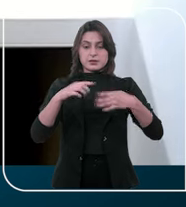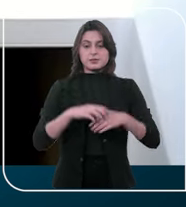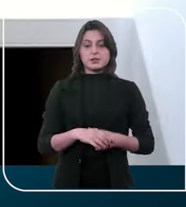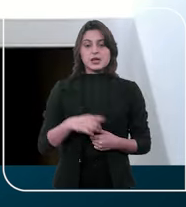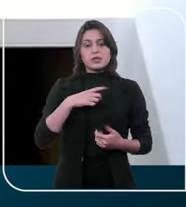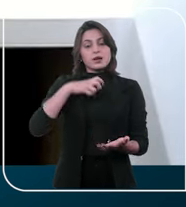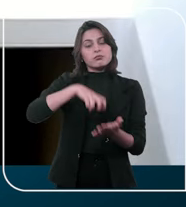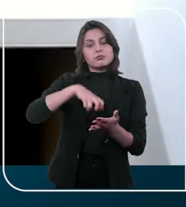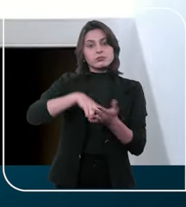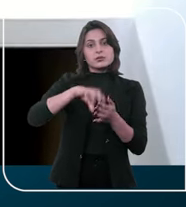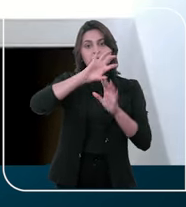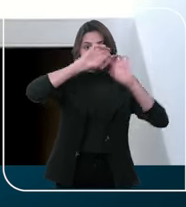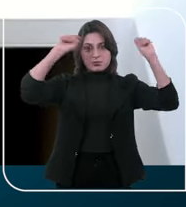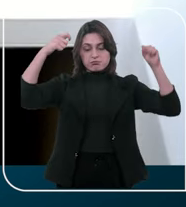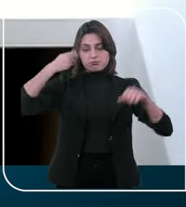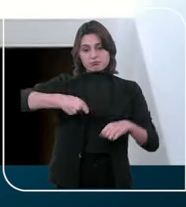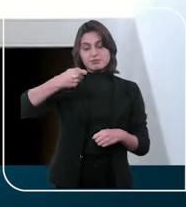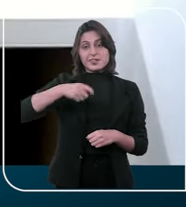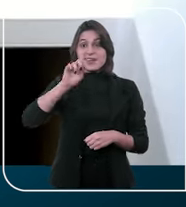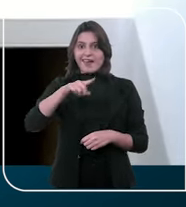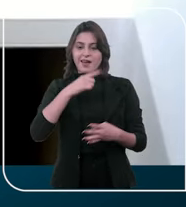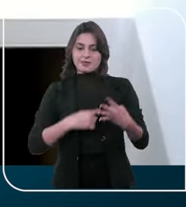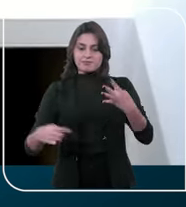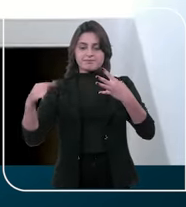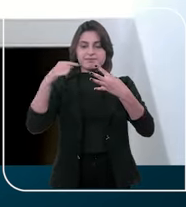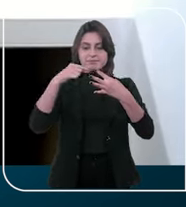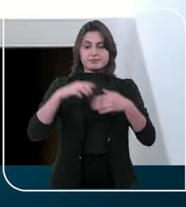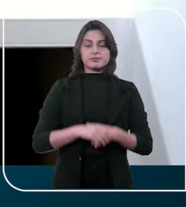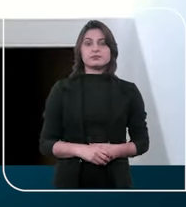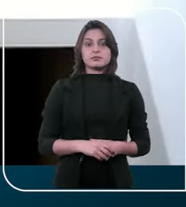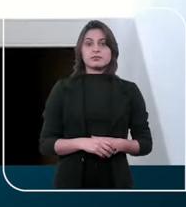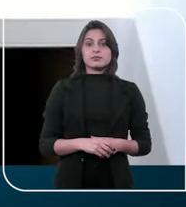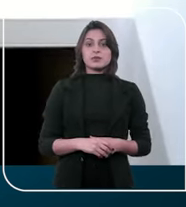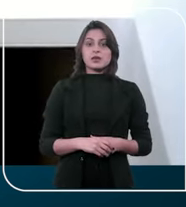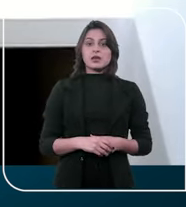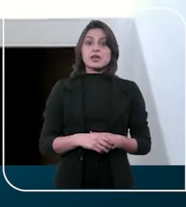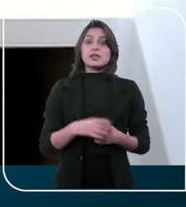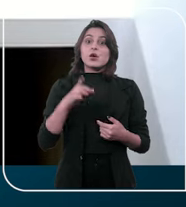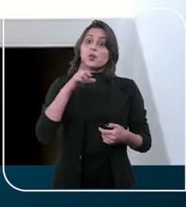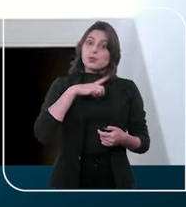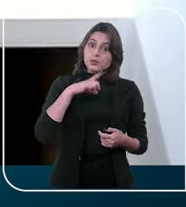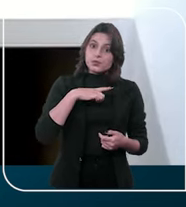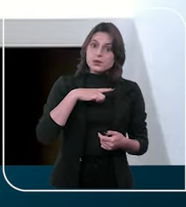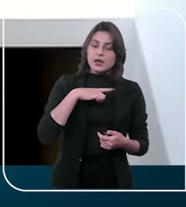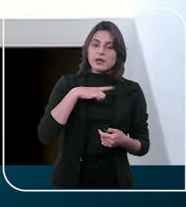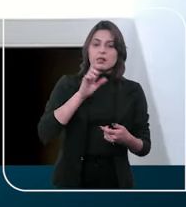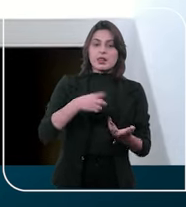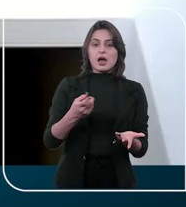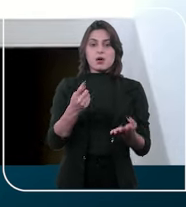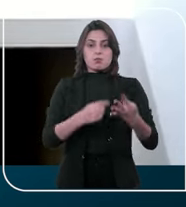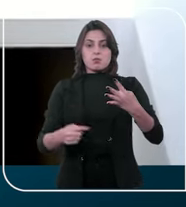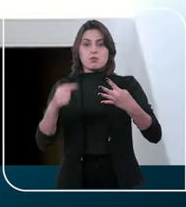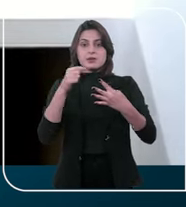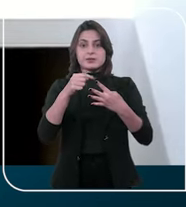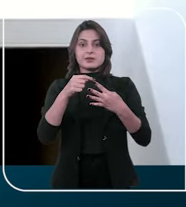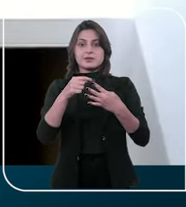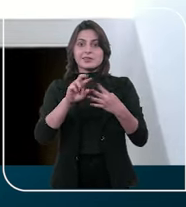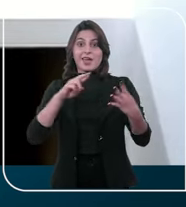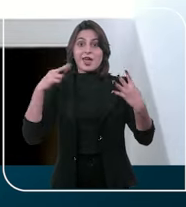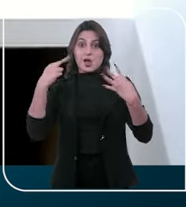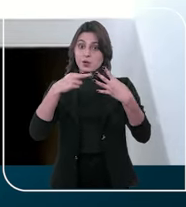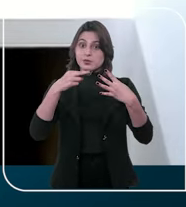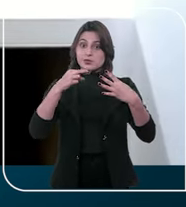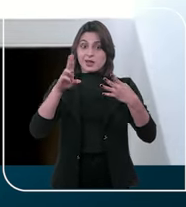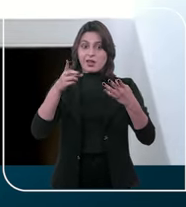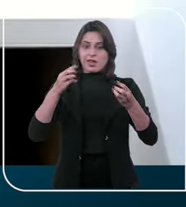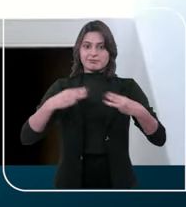primeira instância, né? Então, ainda caberia ao menos uma instância recursal de mérito. Porém, em relação ao dispositivo legal